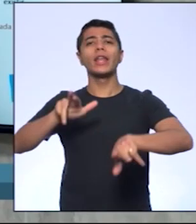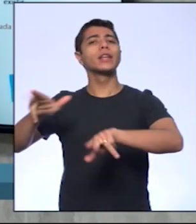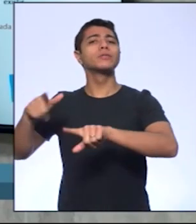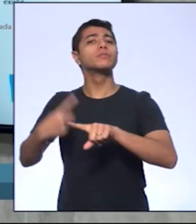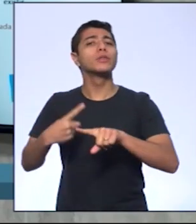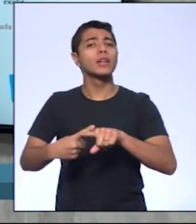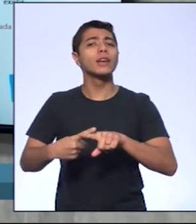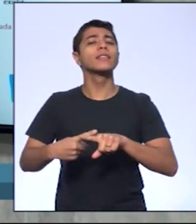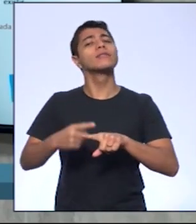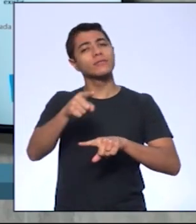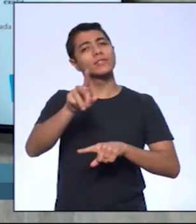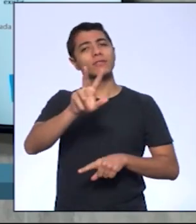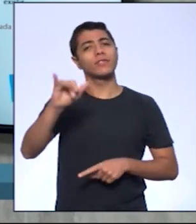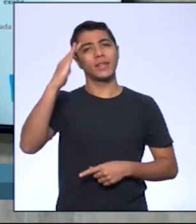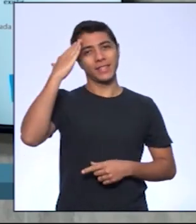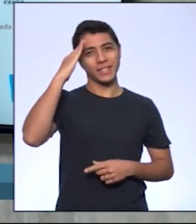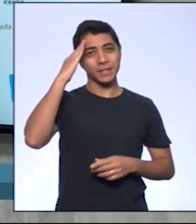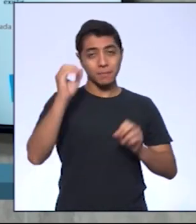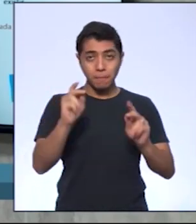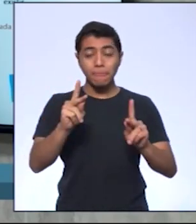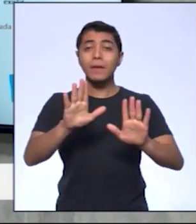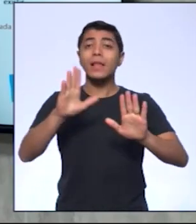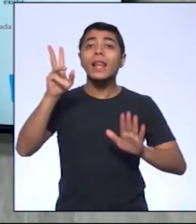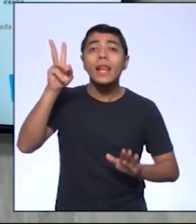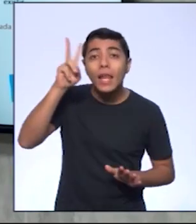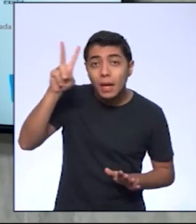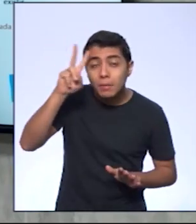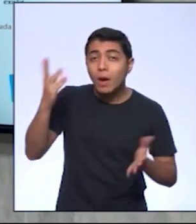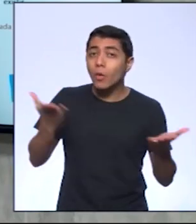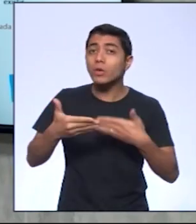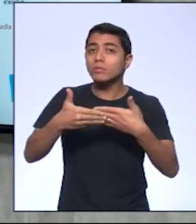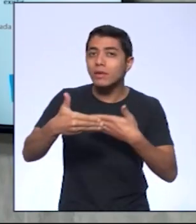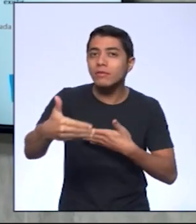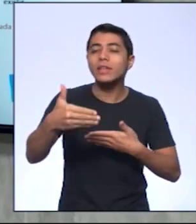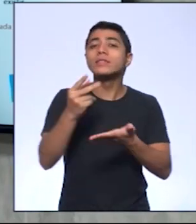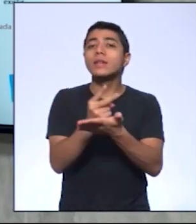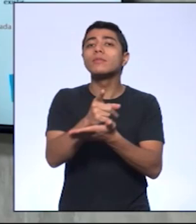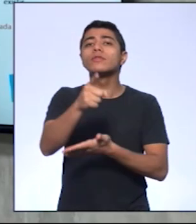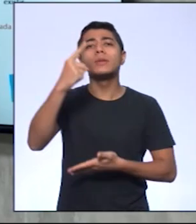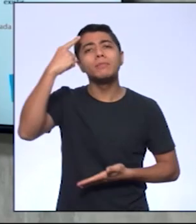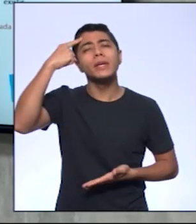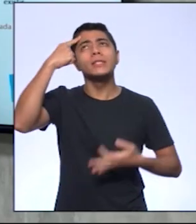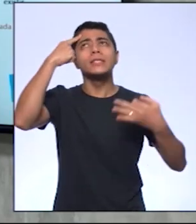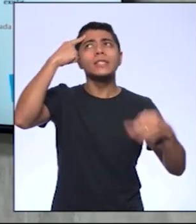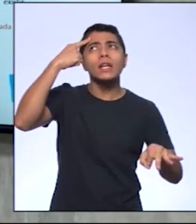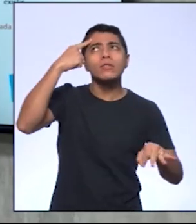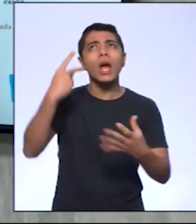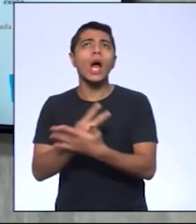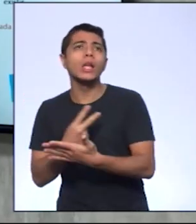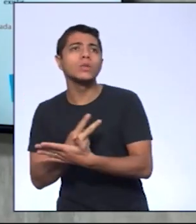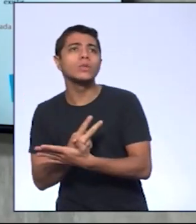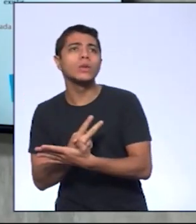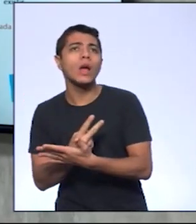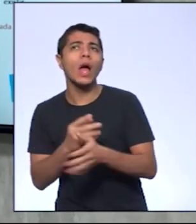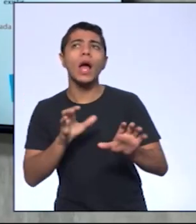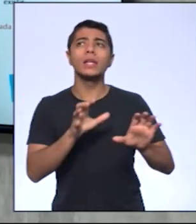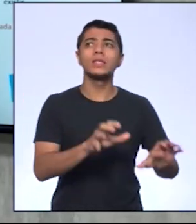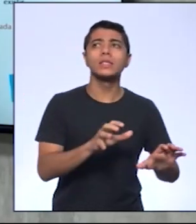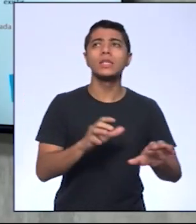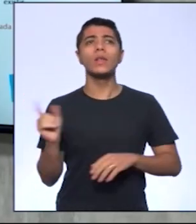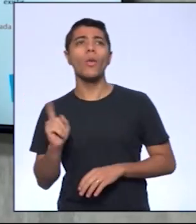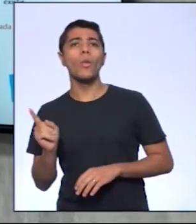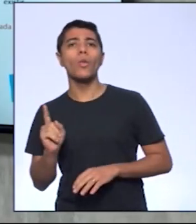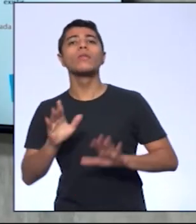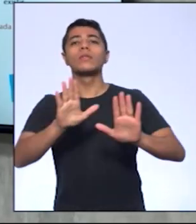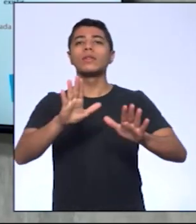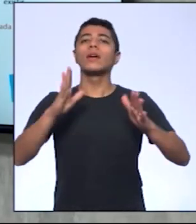partir de hoje, toda vez que você pensar, tá certo, tá errado, é assim, não é assim, pensa sempre assim. A linguagem, ela é a